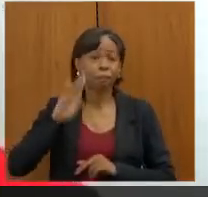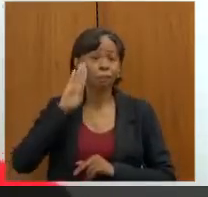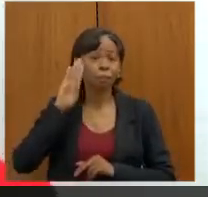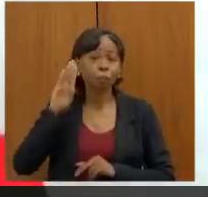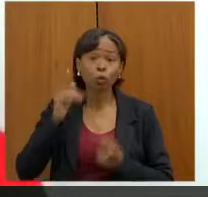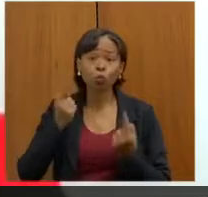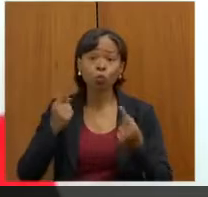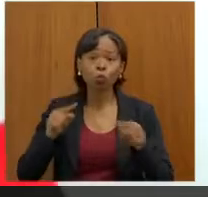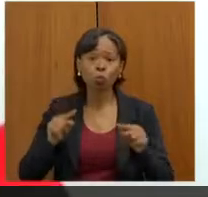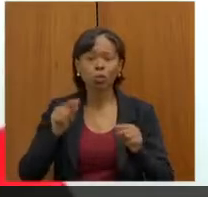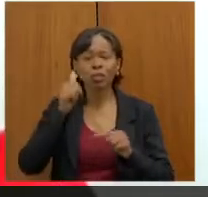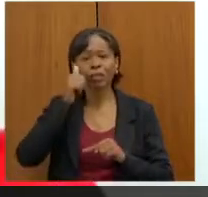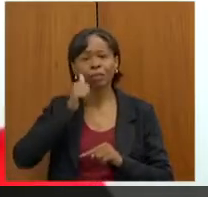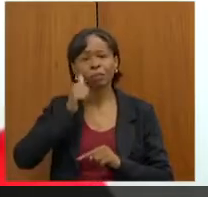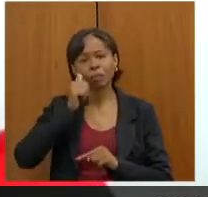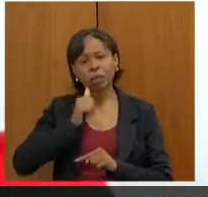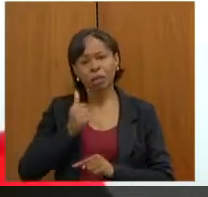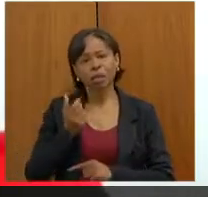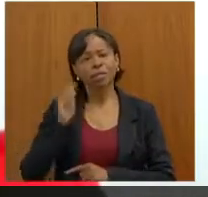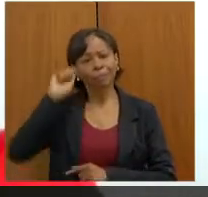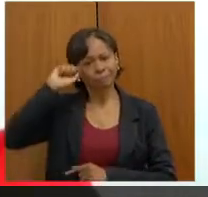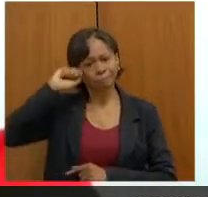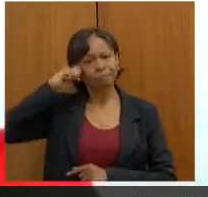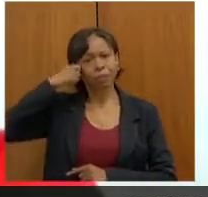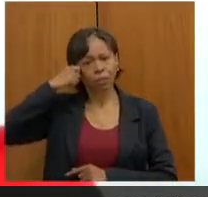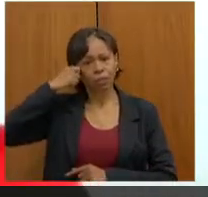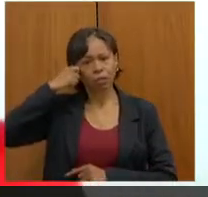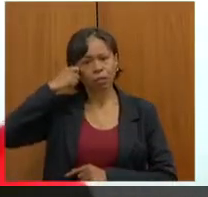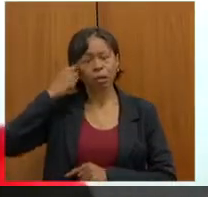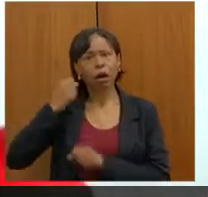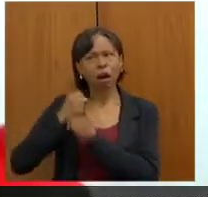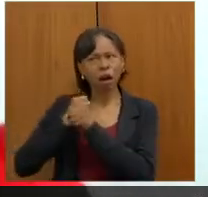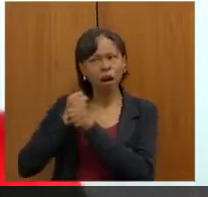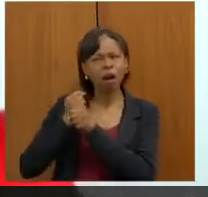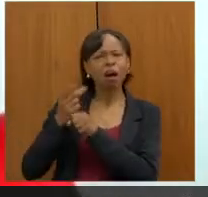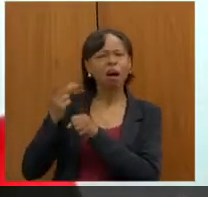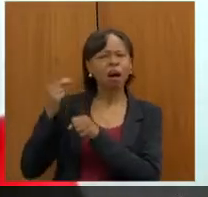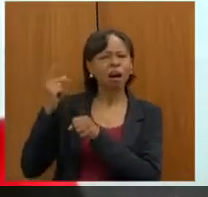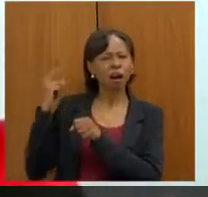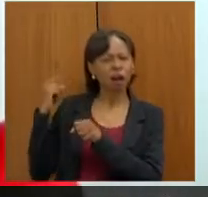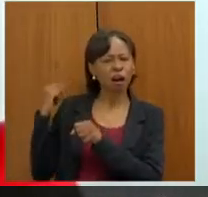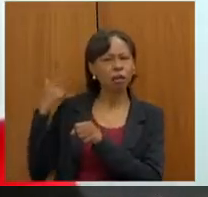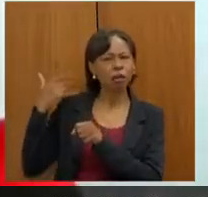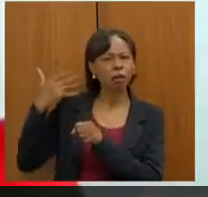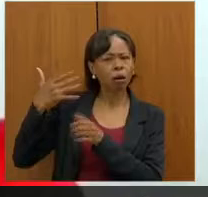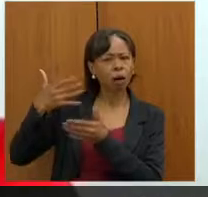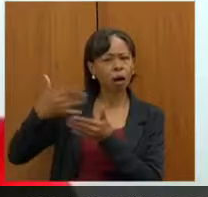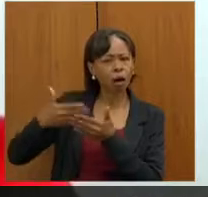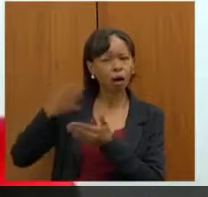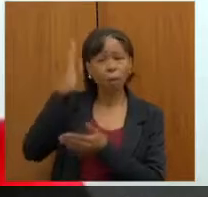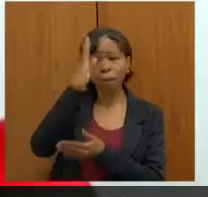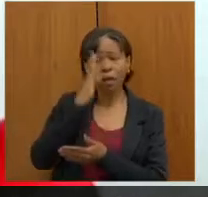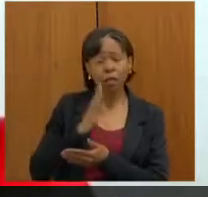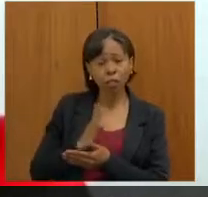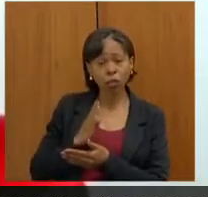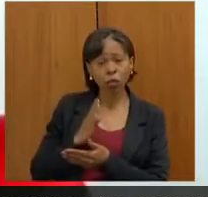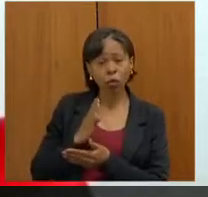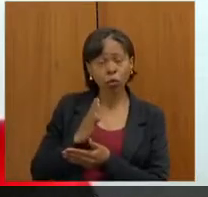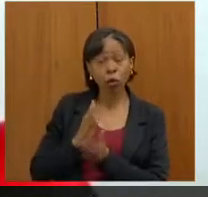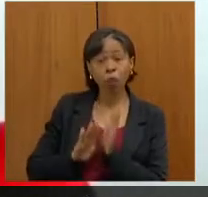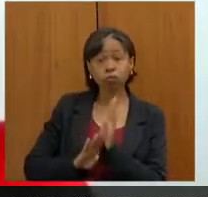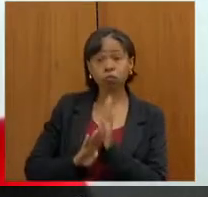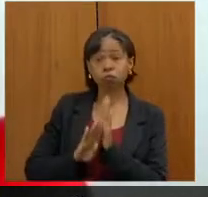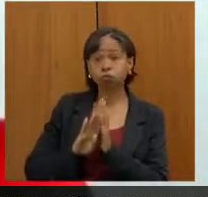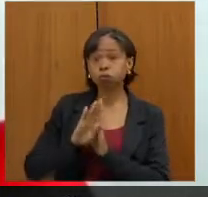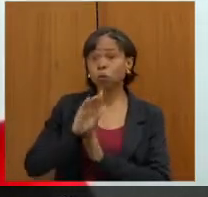últimos anos o Brasil realmente tem acompanhado uma crescente a gente vai acompanhado alguns números né a 34 por cento